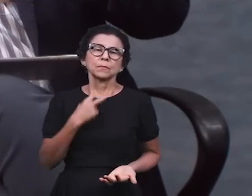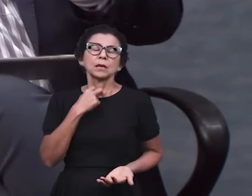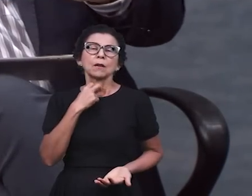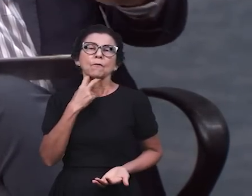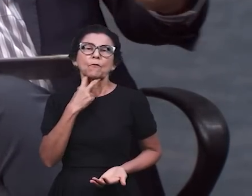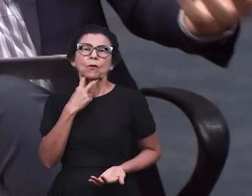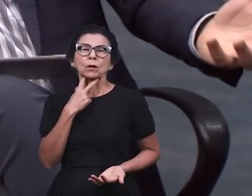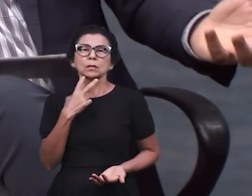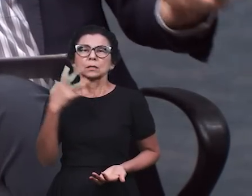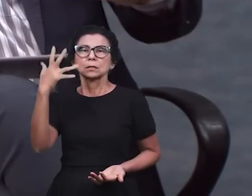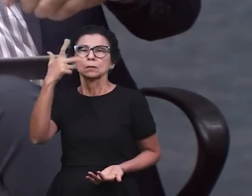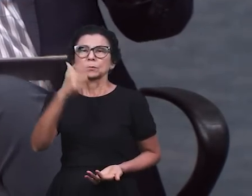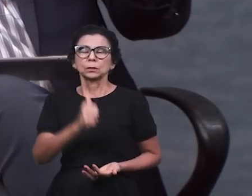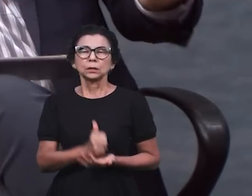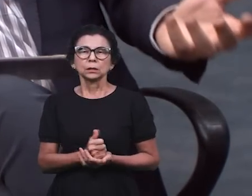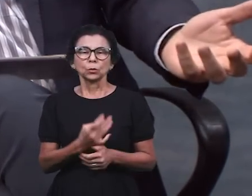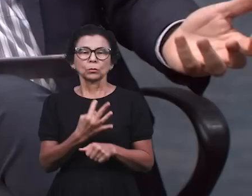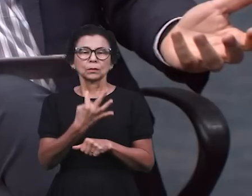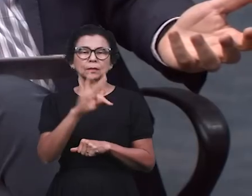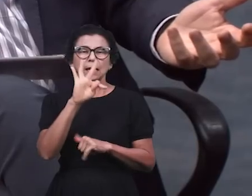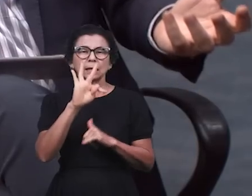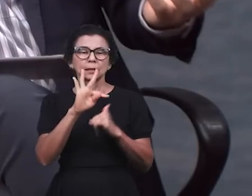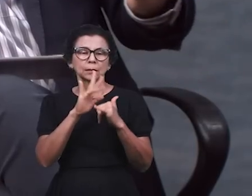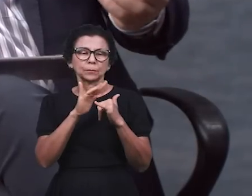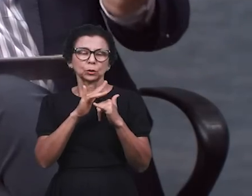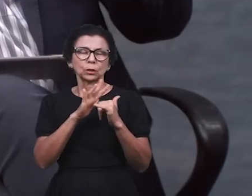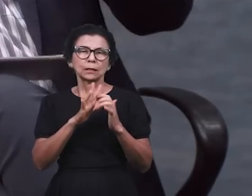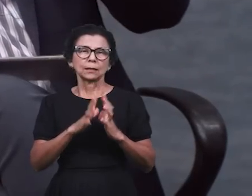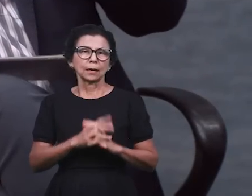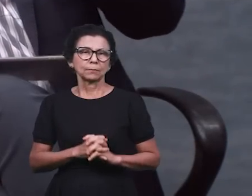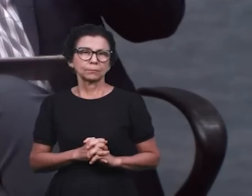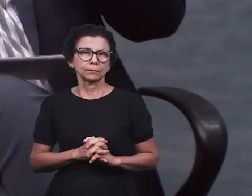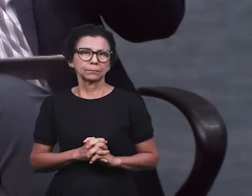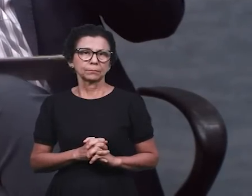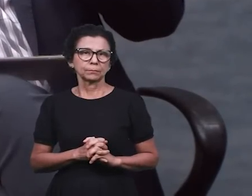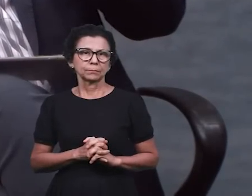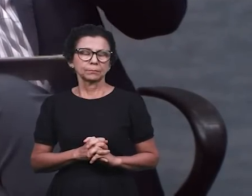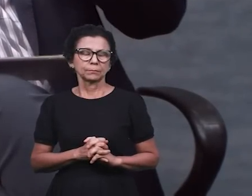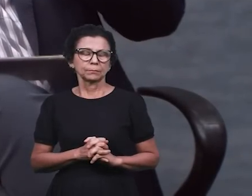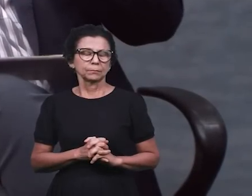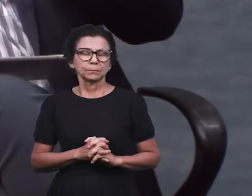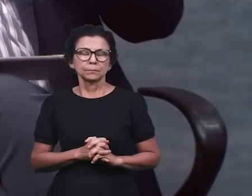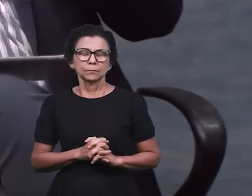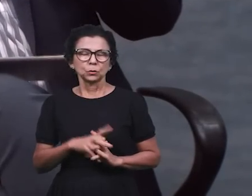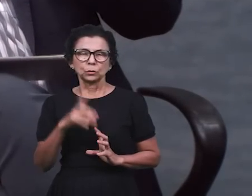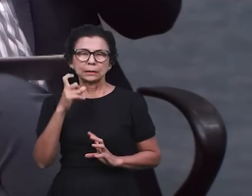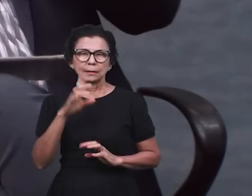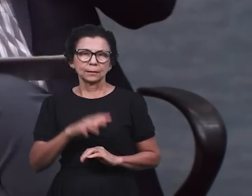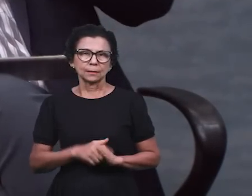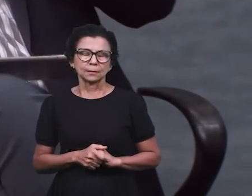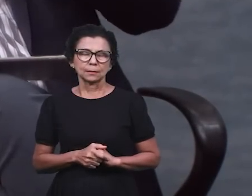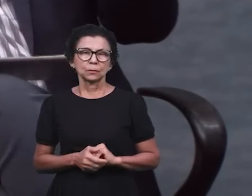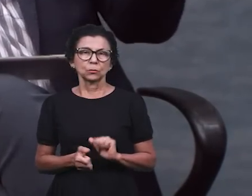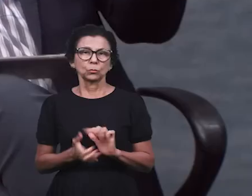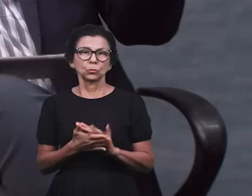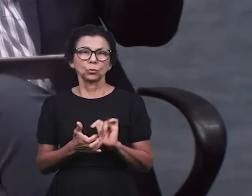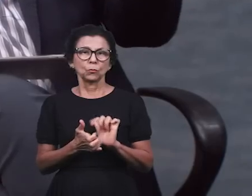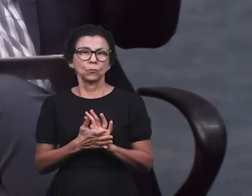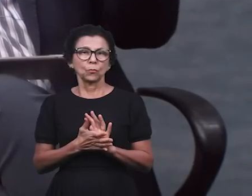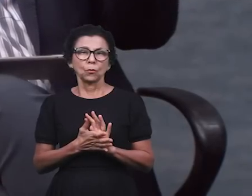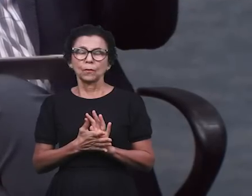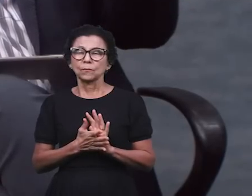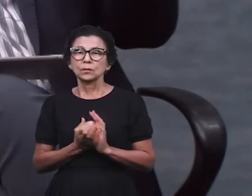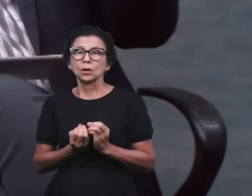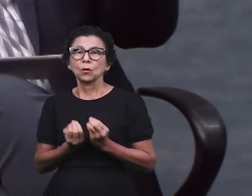quanta técnica eu tenho ao cantar ou ao tocar. O louvor é para o Senhor. É Ele que tem que ouvir. Senão, não